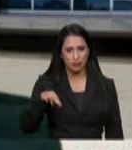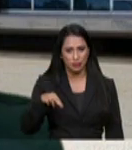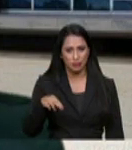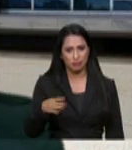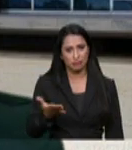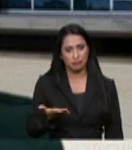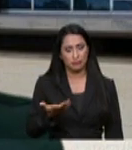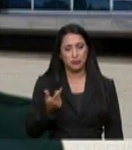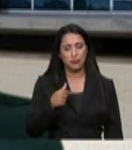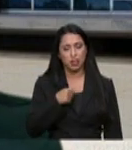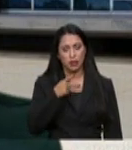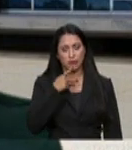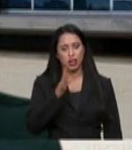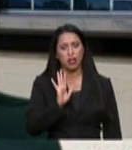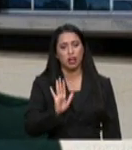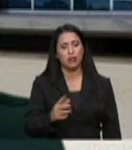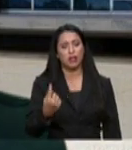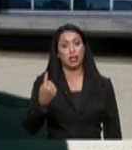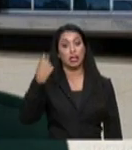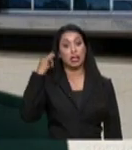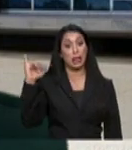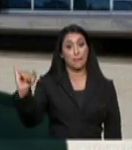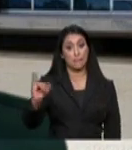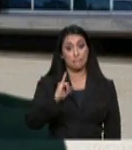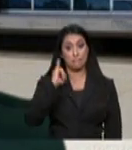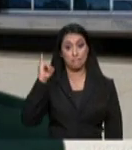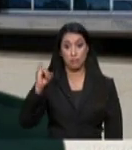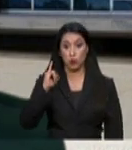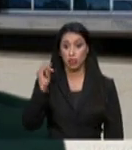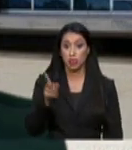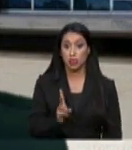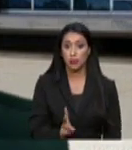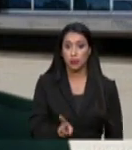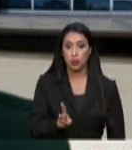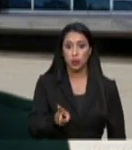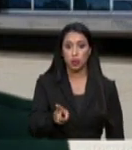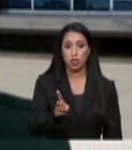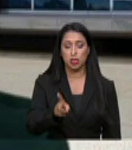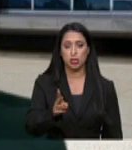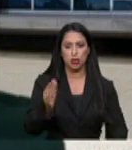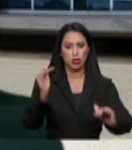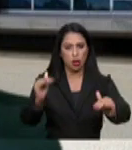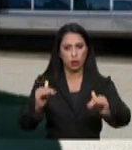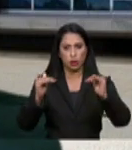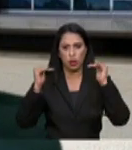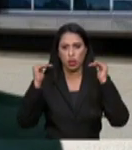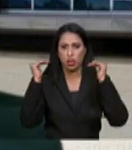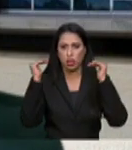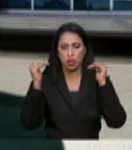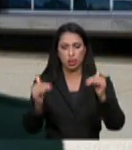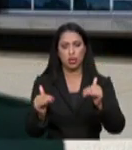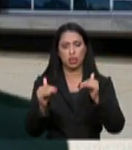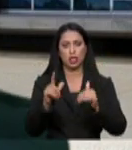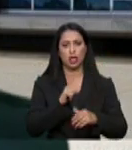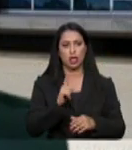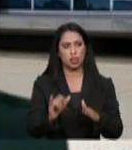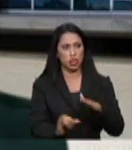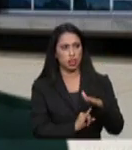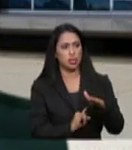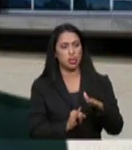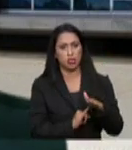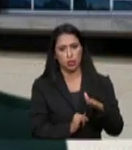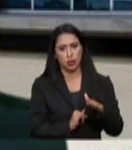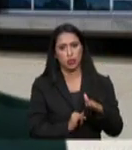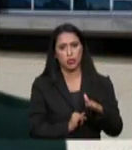Eu já li estava ali pega importância da nova pressão da autoridade do respeito à autoridade e das